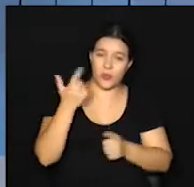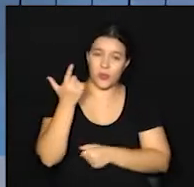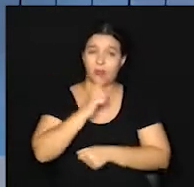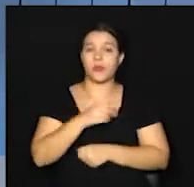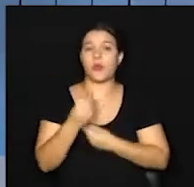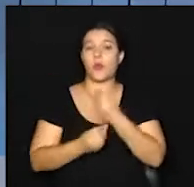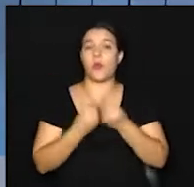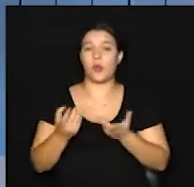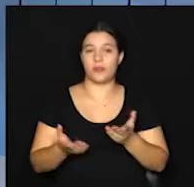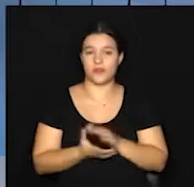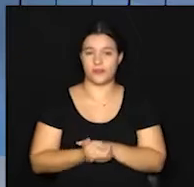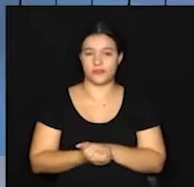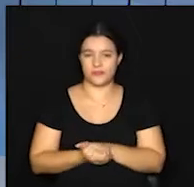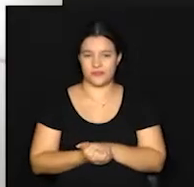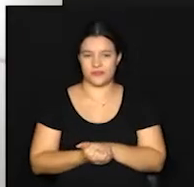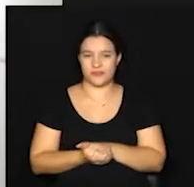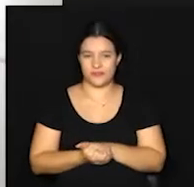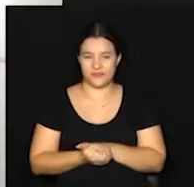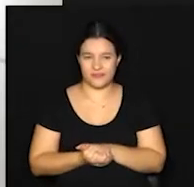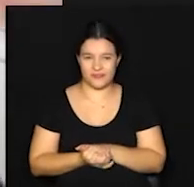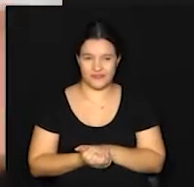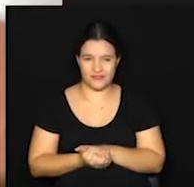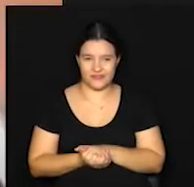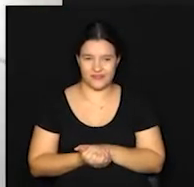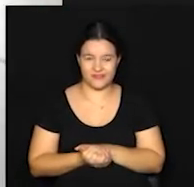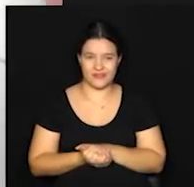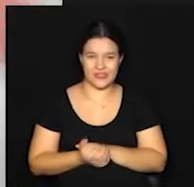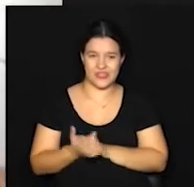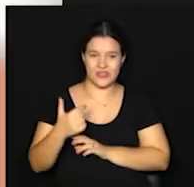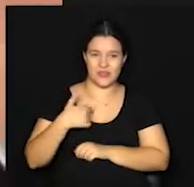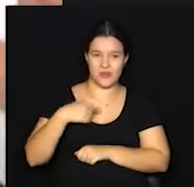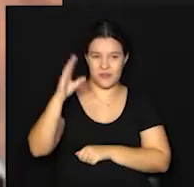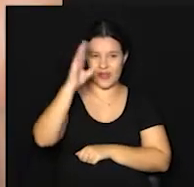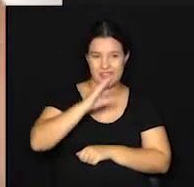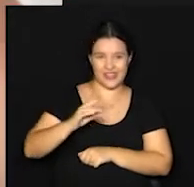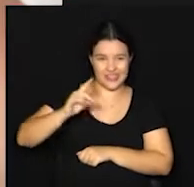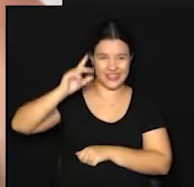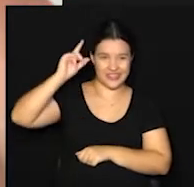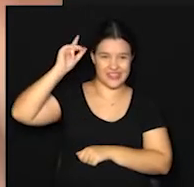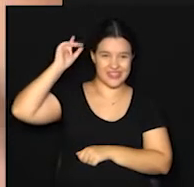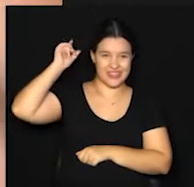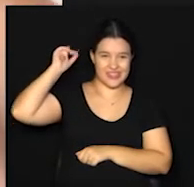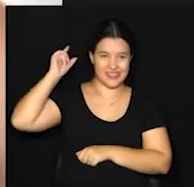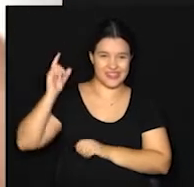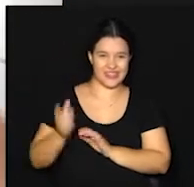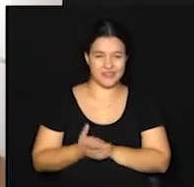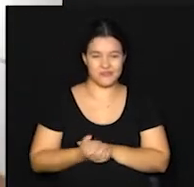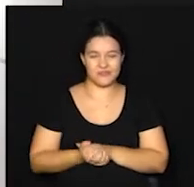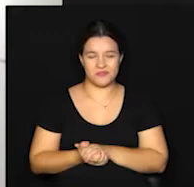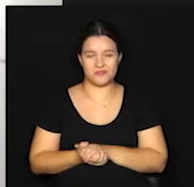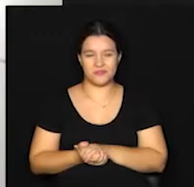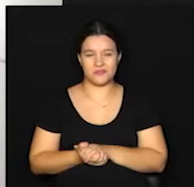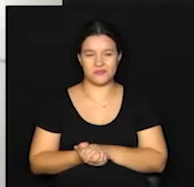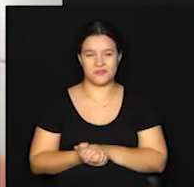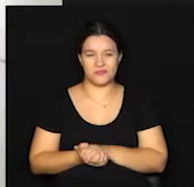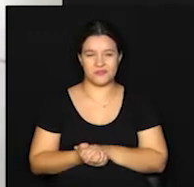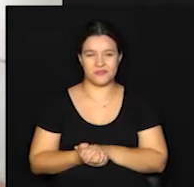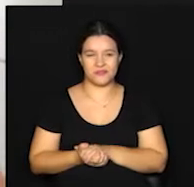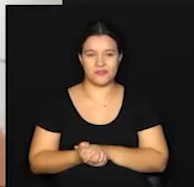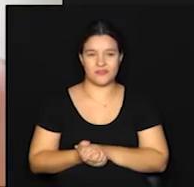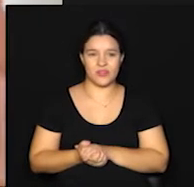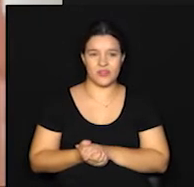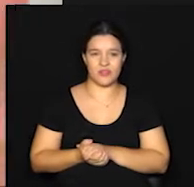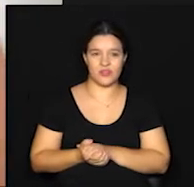fato? Então, mas quando eu saí do Brasil, aquela época, né, tipo, o